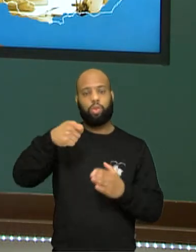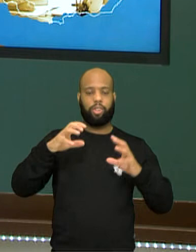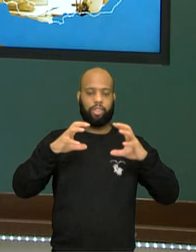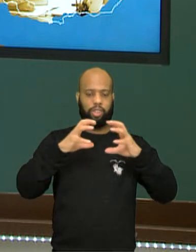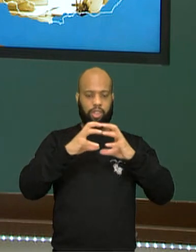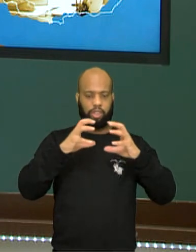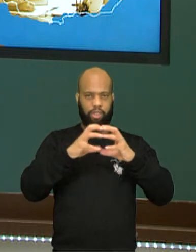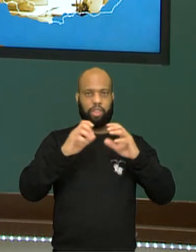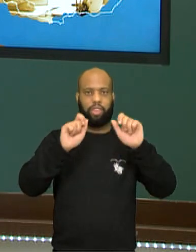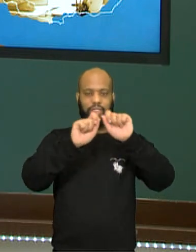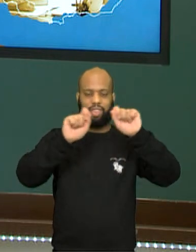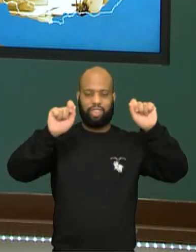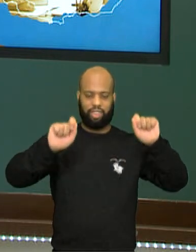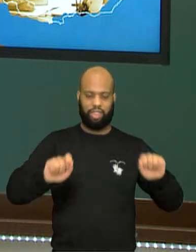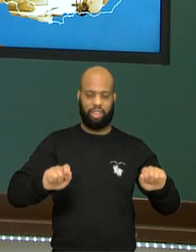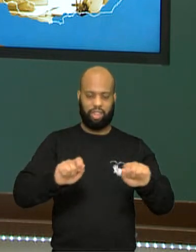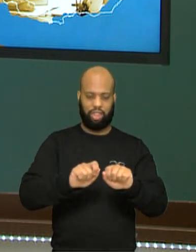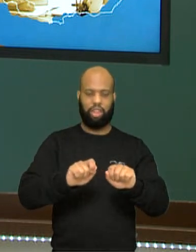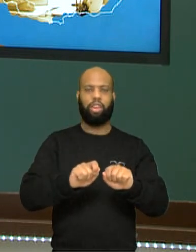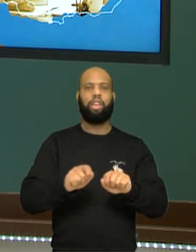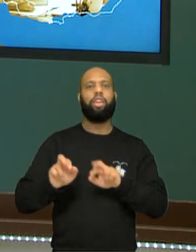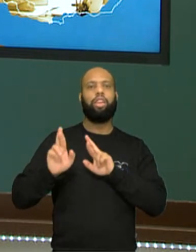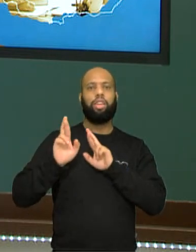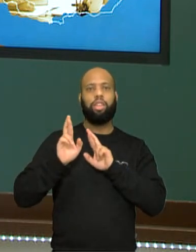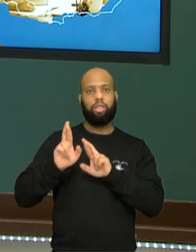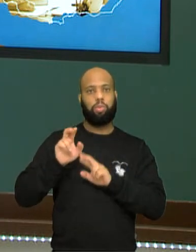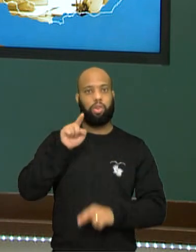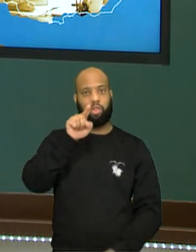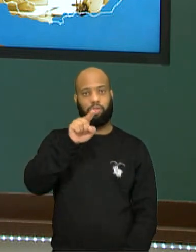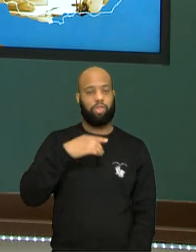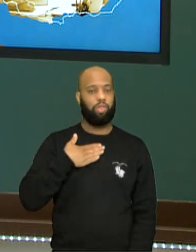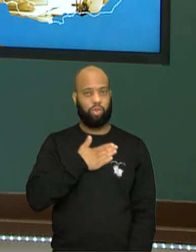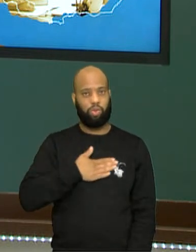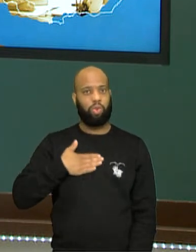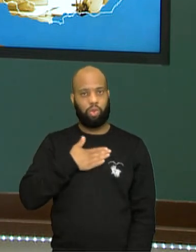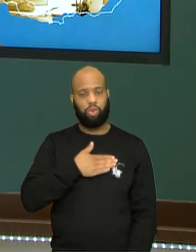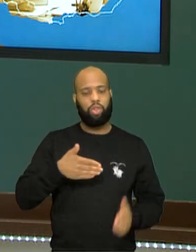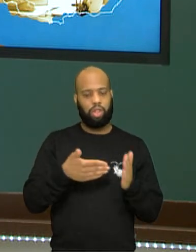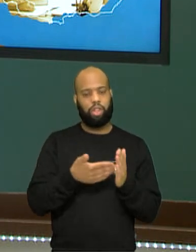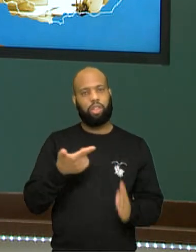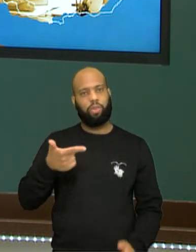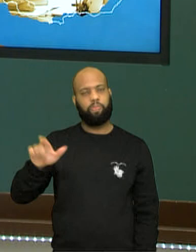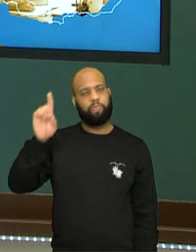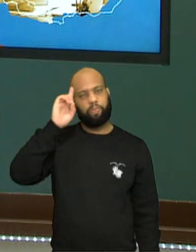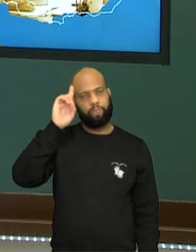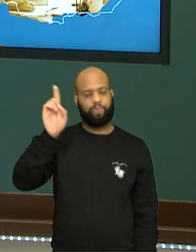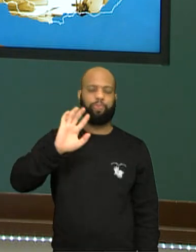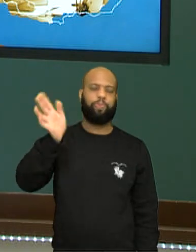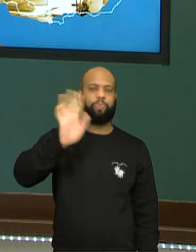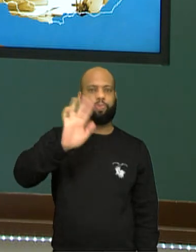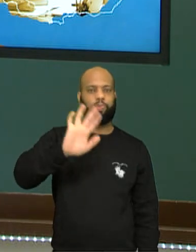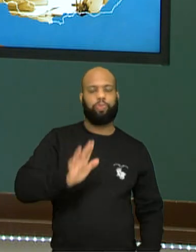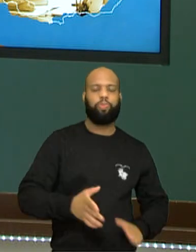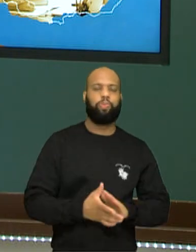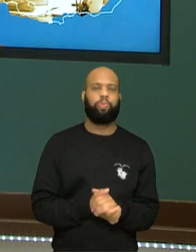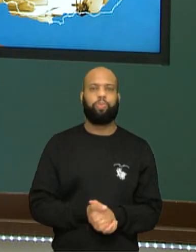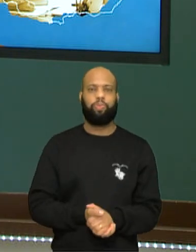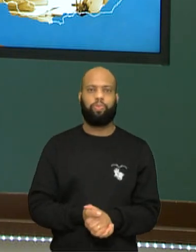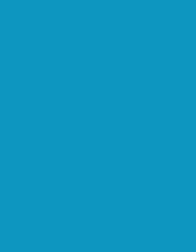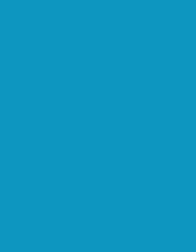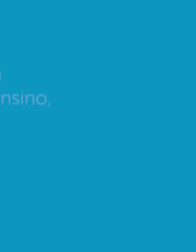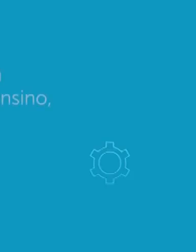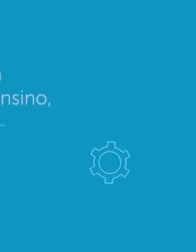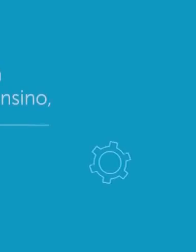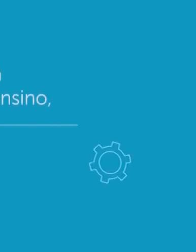falamos sobre a superfície de uma esfera Como calcular a superfície de uma esfera espero que vocês tenham gostado e até